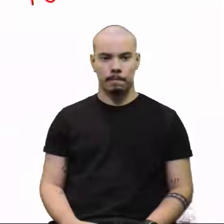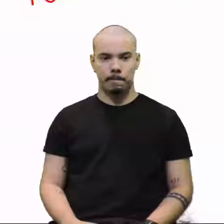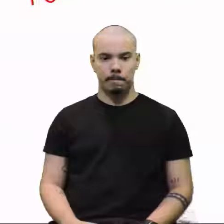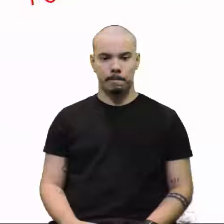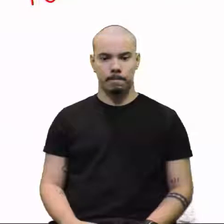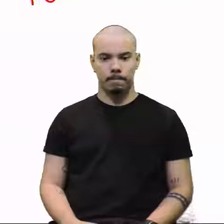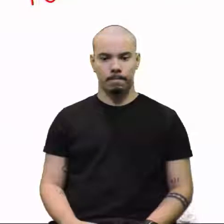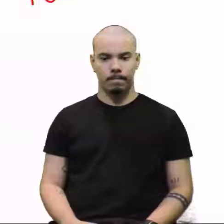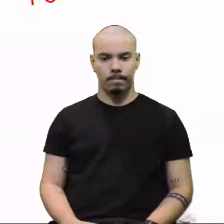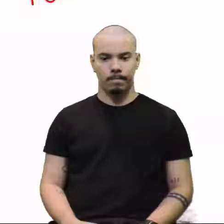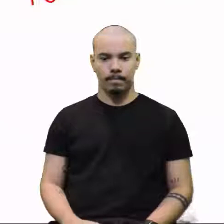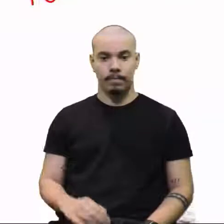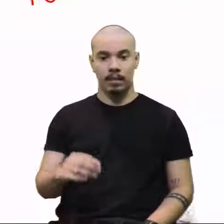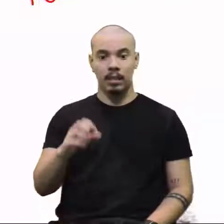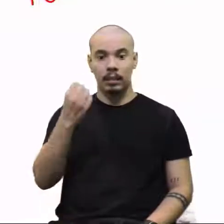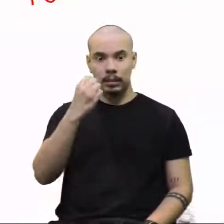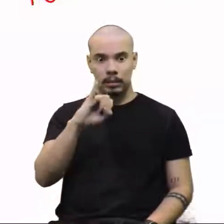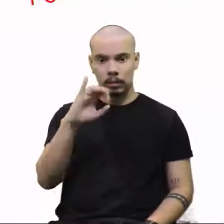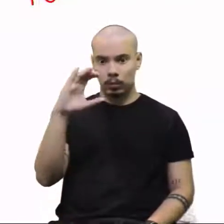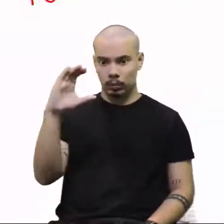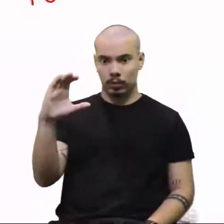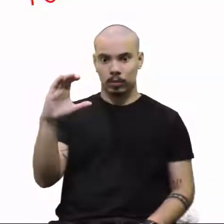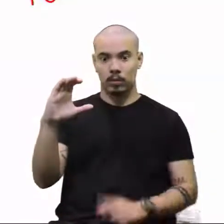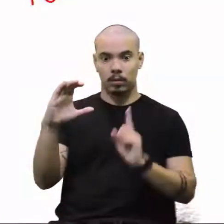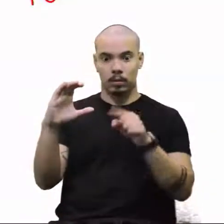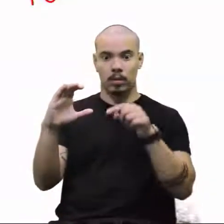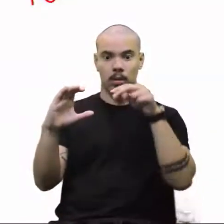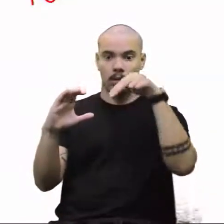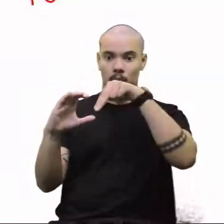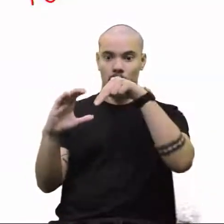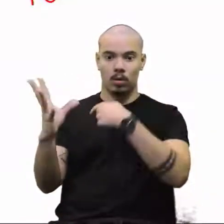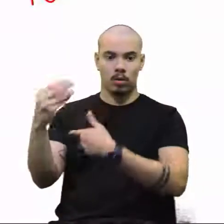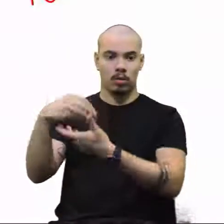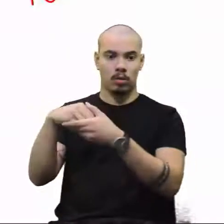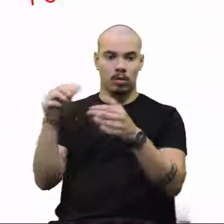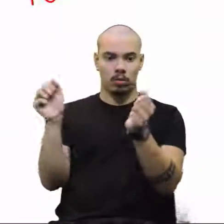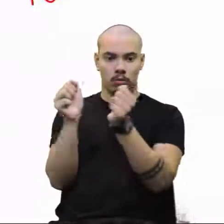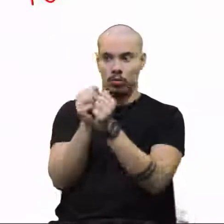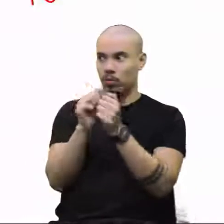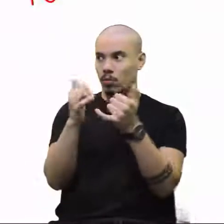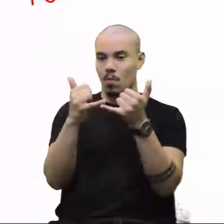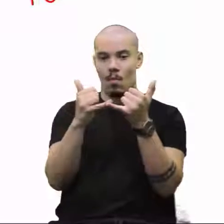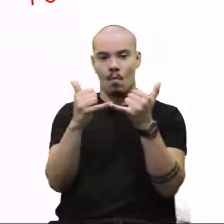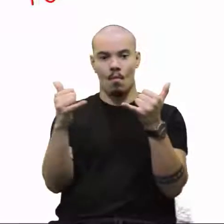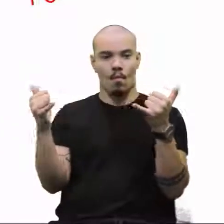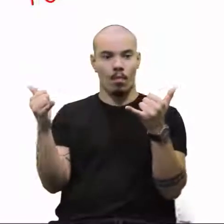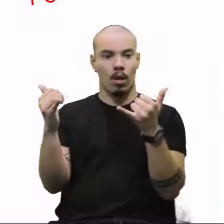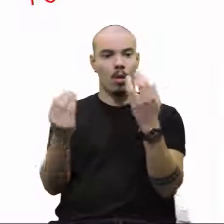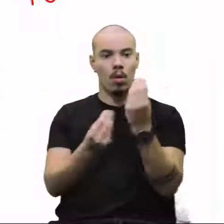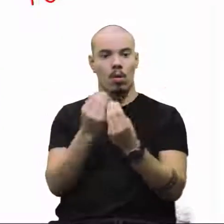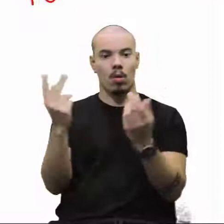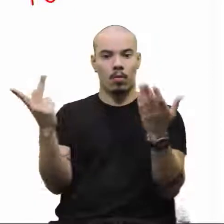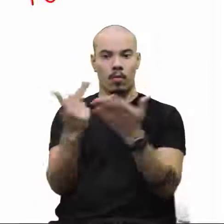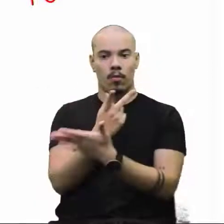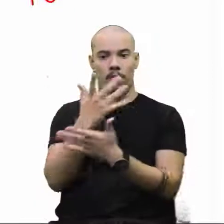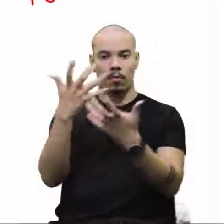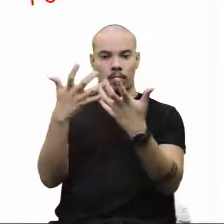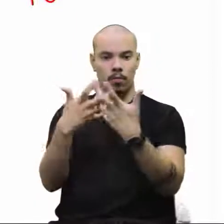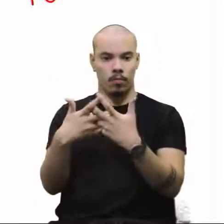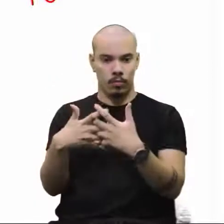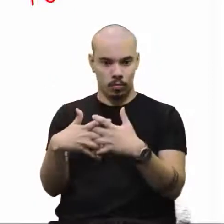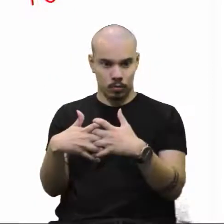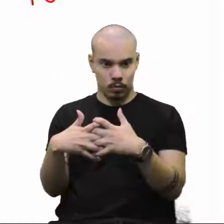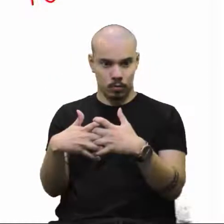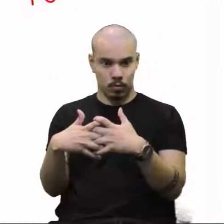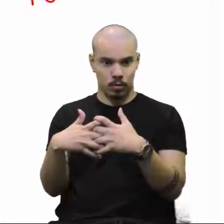esse primeiro aqui eu elimino. Esse aqui eu elimino. Mas o campo aí dentro mesmo, da linha do ímã, que fica melhor. Daqui, polo